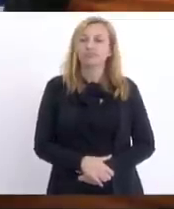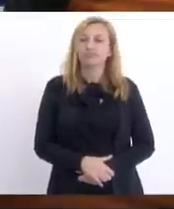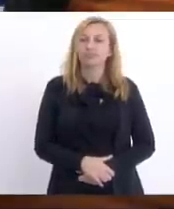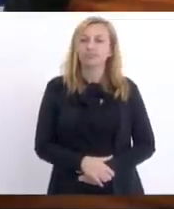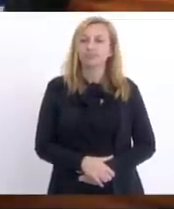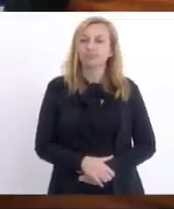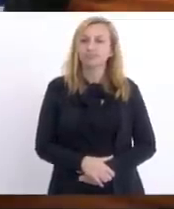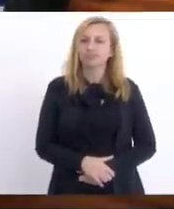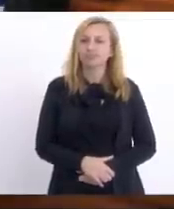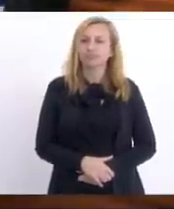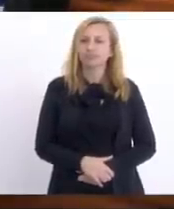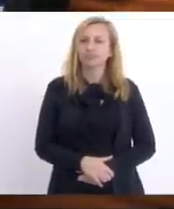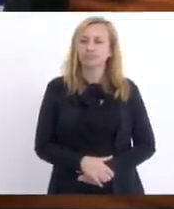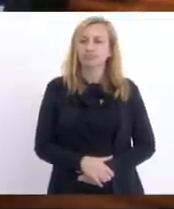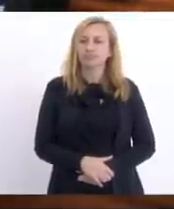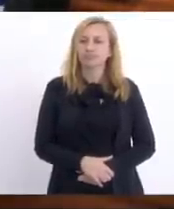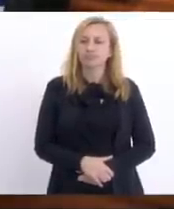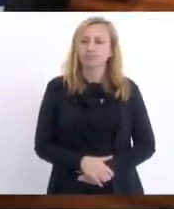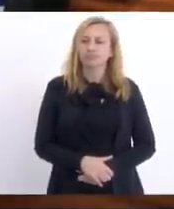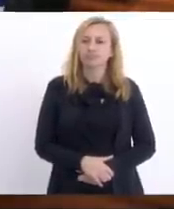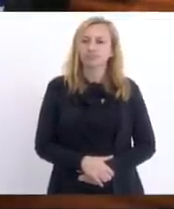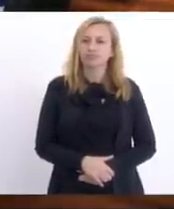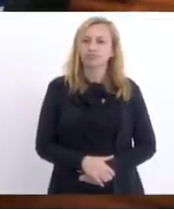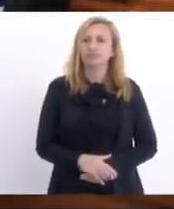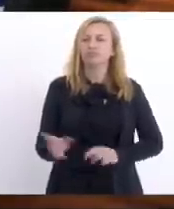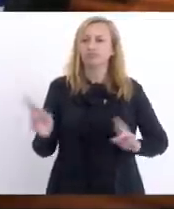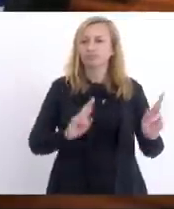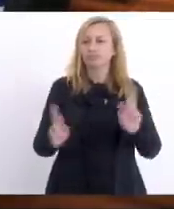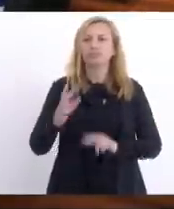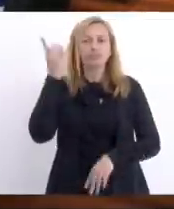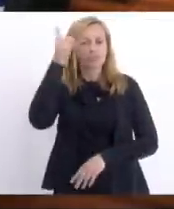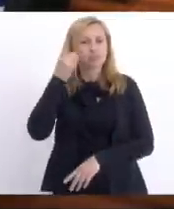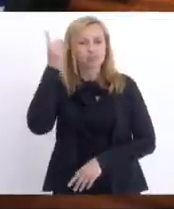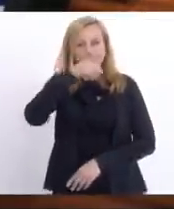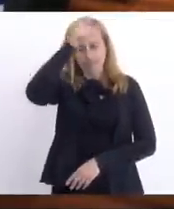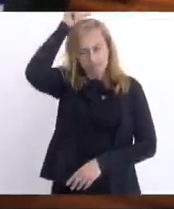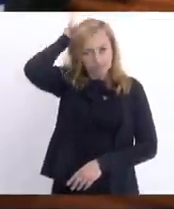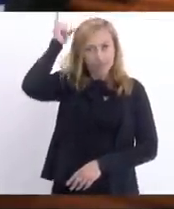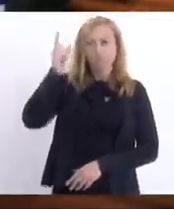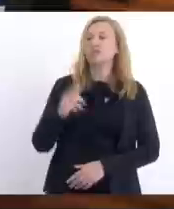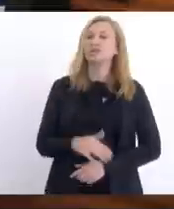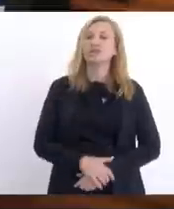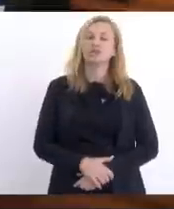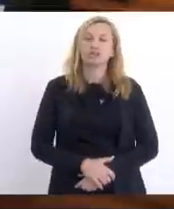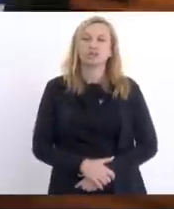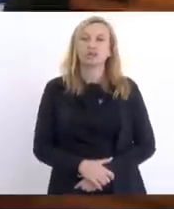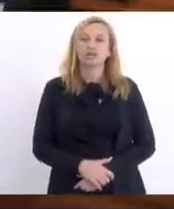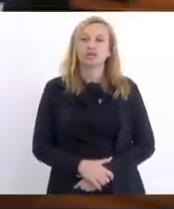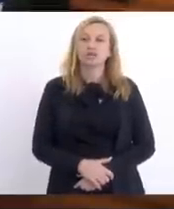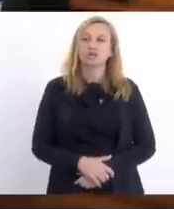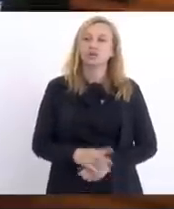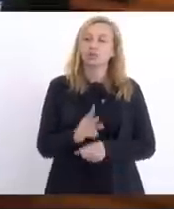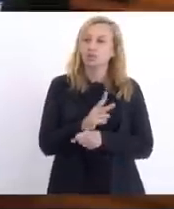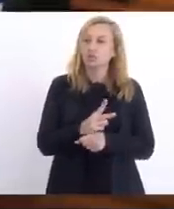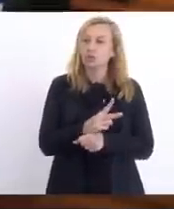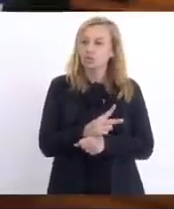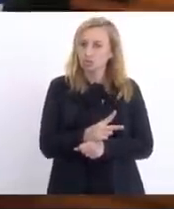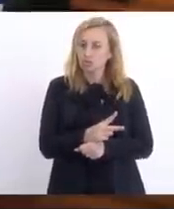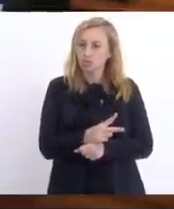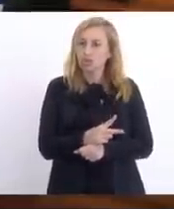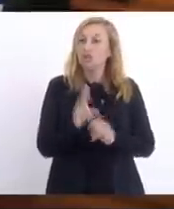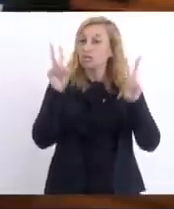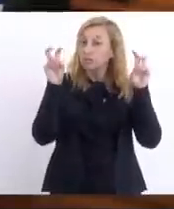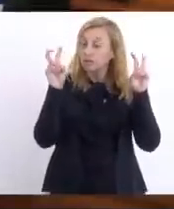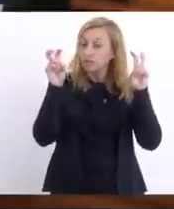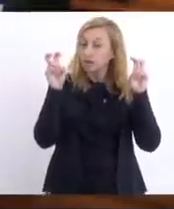presidente. Eu vou fazer uma consideração em relação à fala do deputado Luiz. Quando eu fui procurado para tratar desse